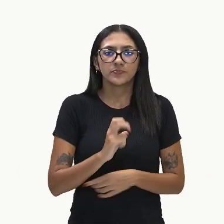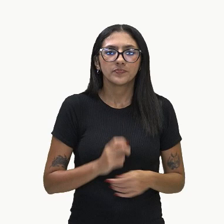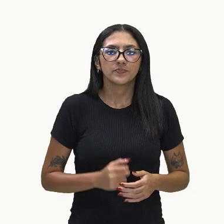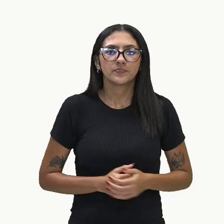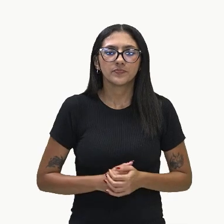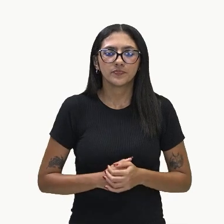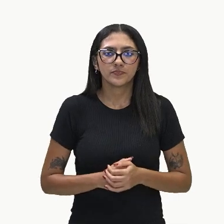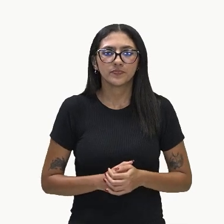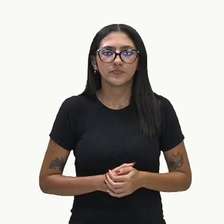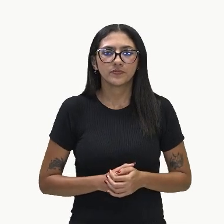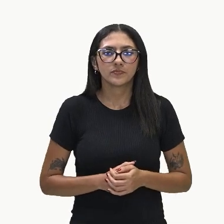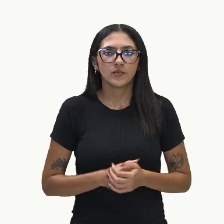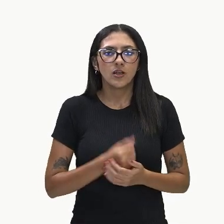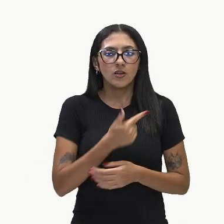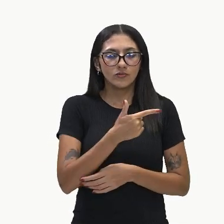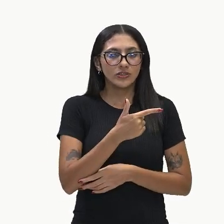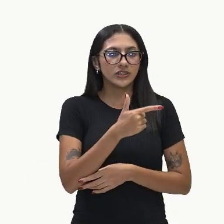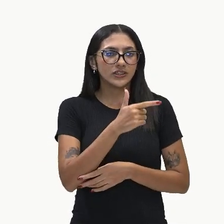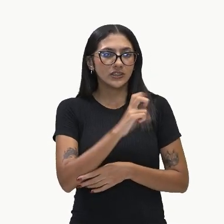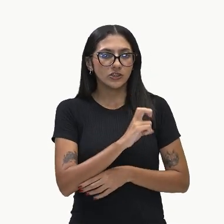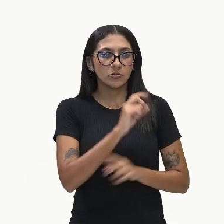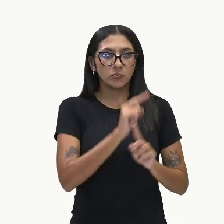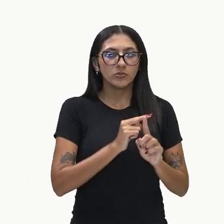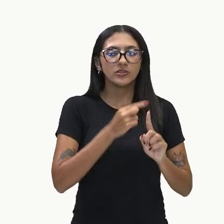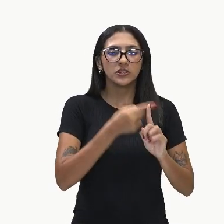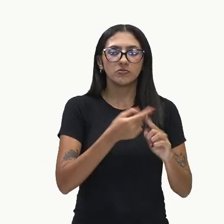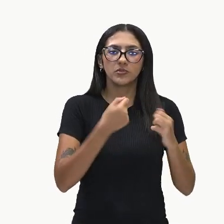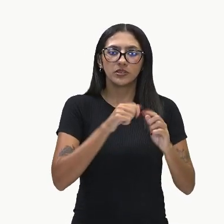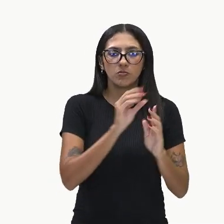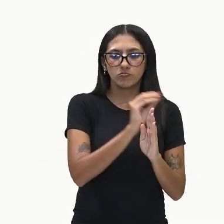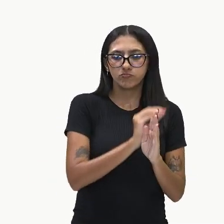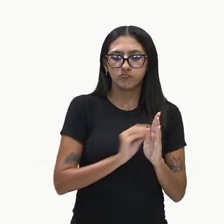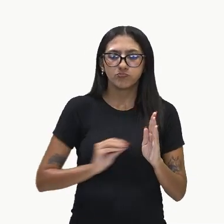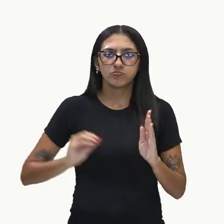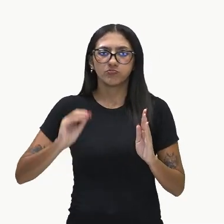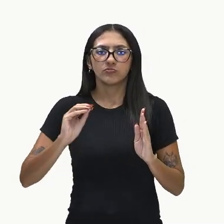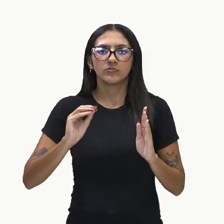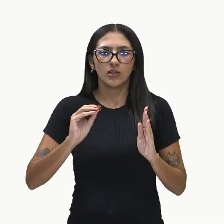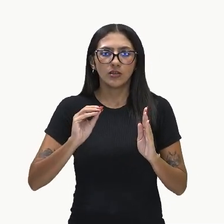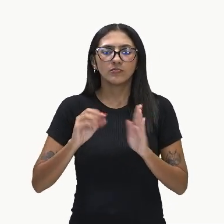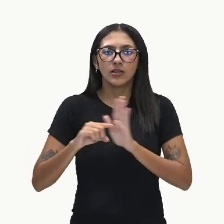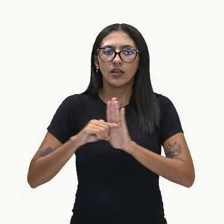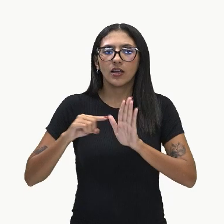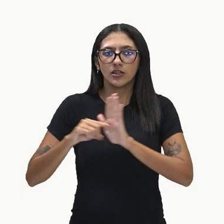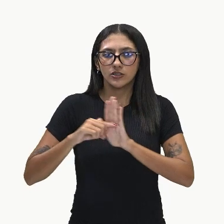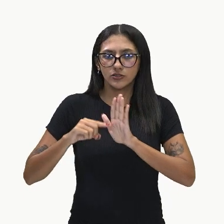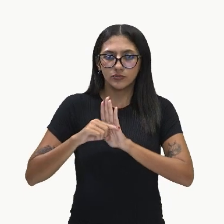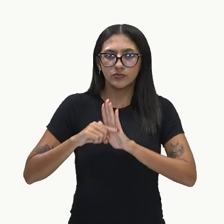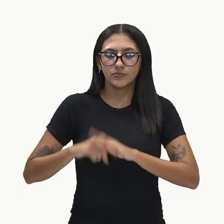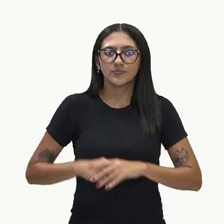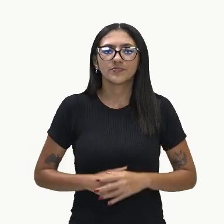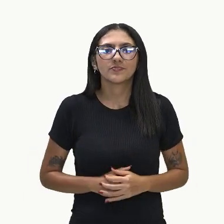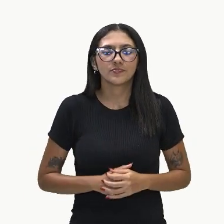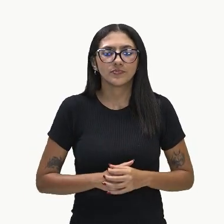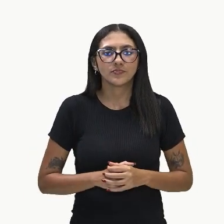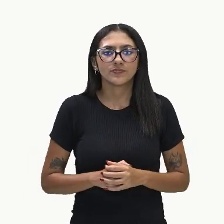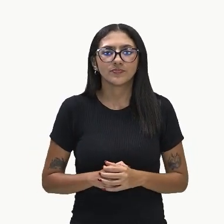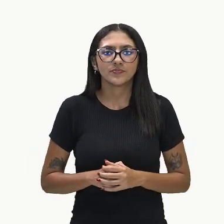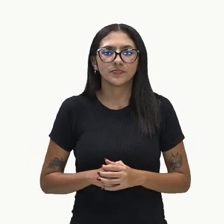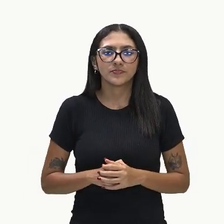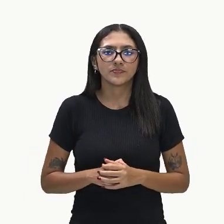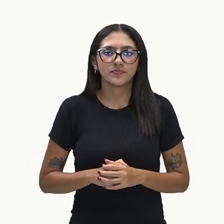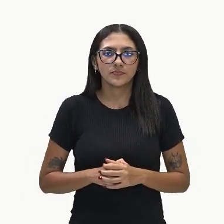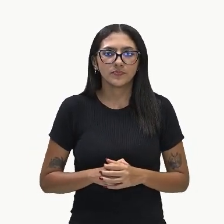o 25 está positivo, eu vou ter que passar ele para o outro lado, ele passa negativo. E